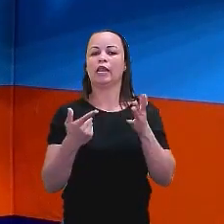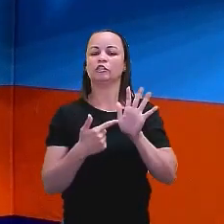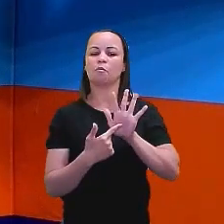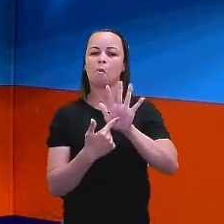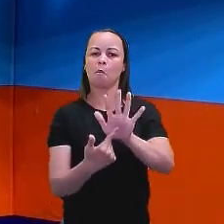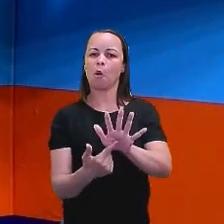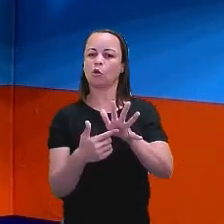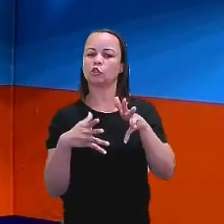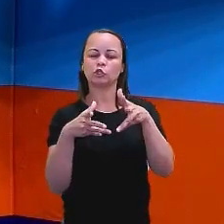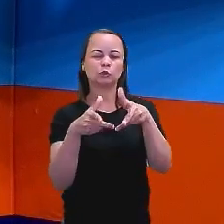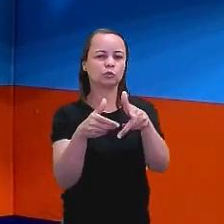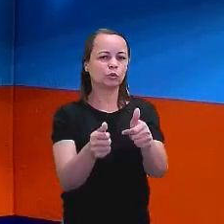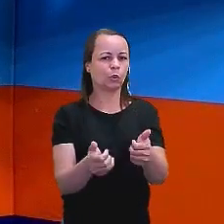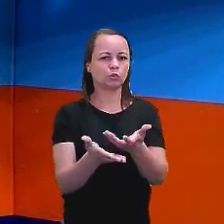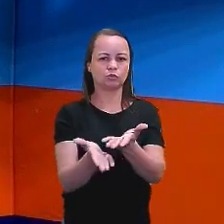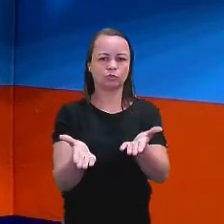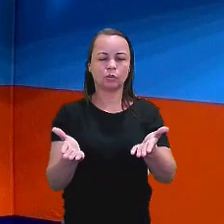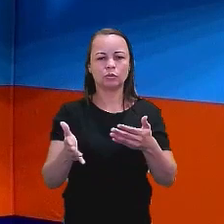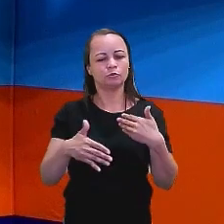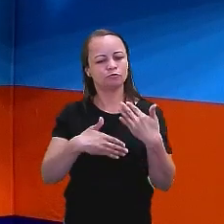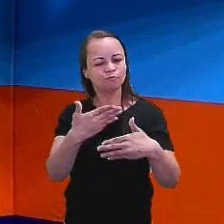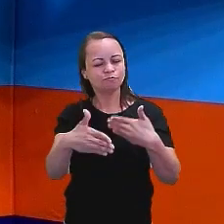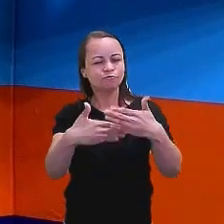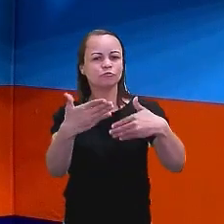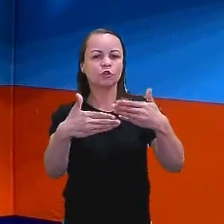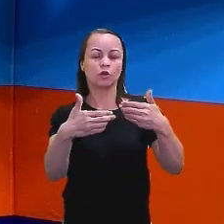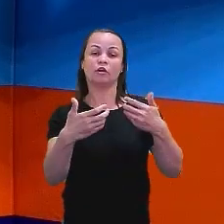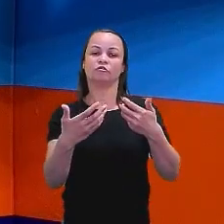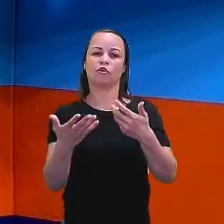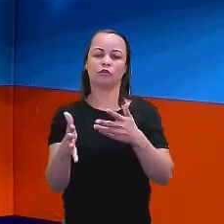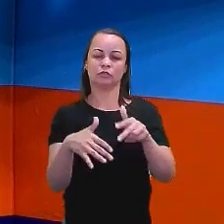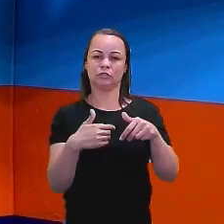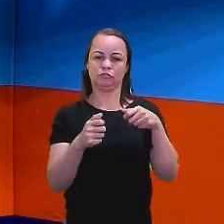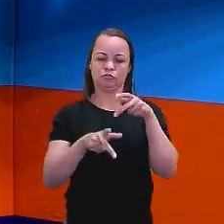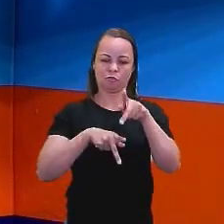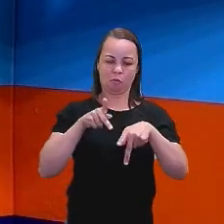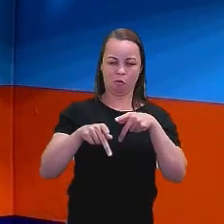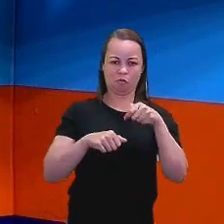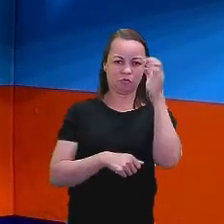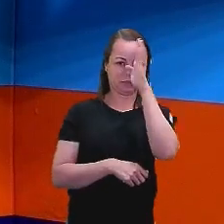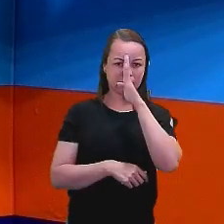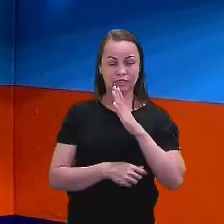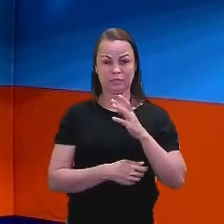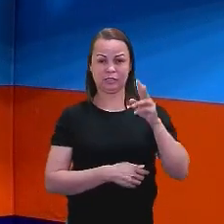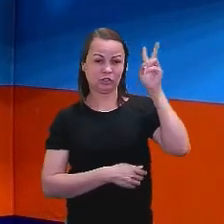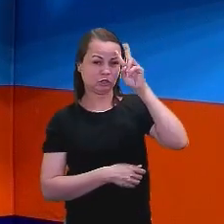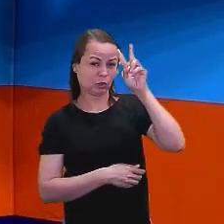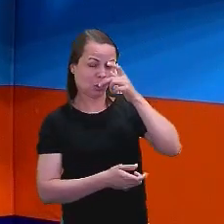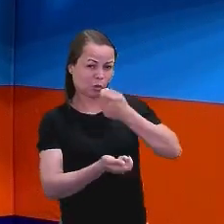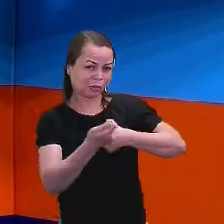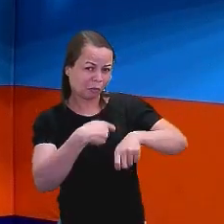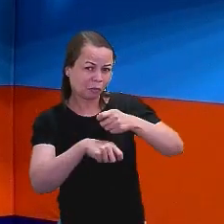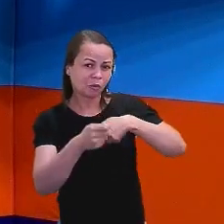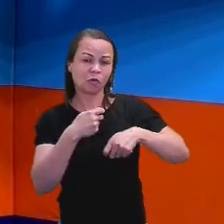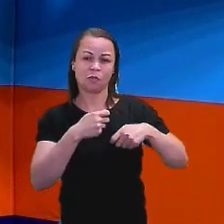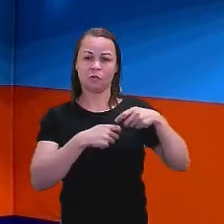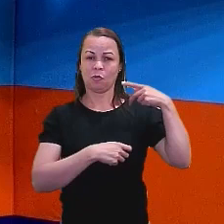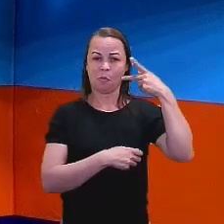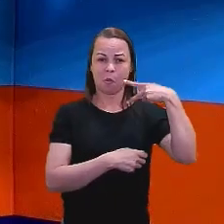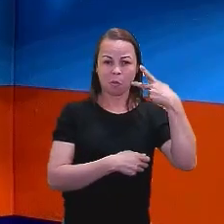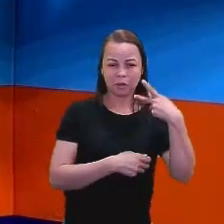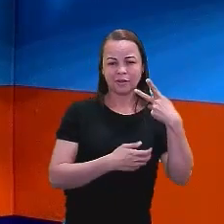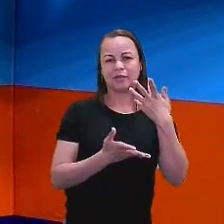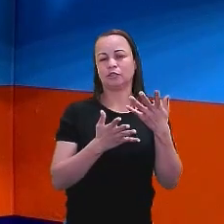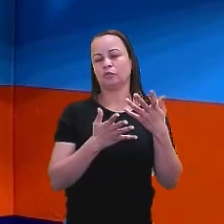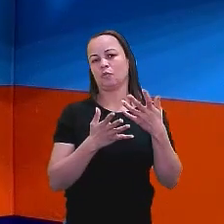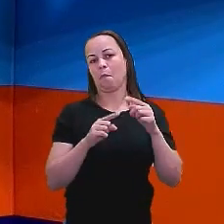os aspectos evolutivos do povo brasileiro, seja histórico, econômico, político,